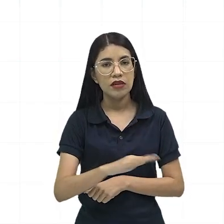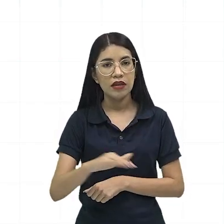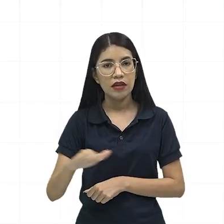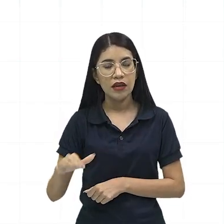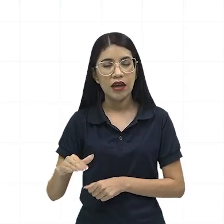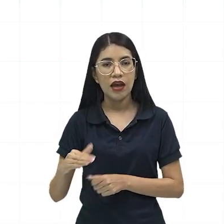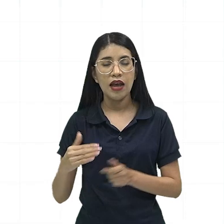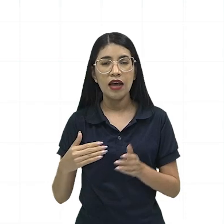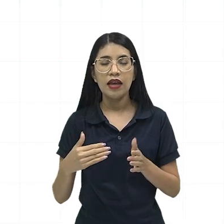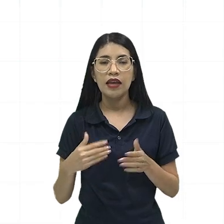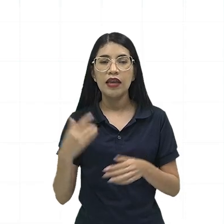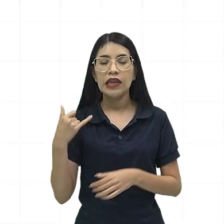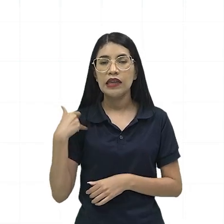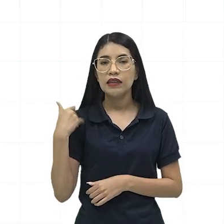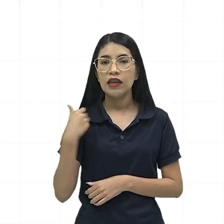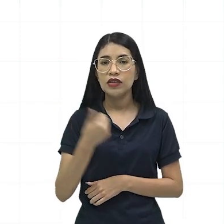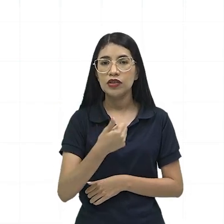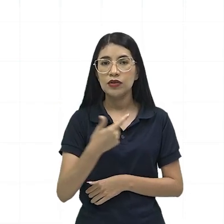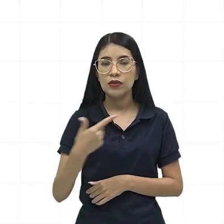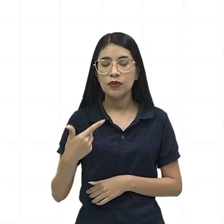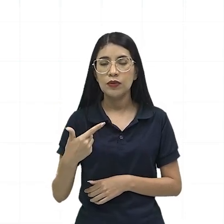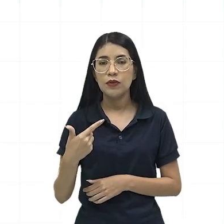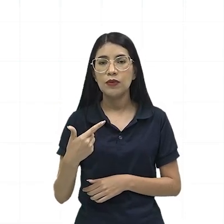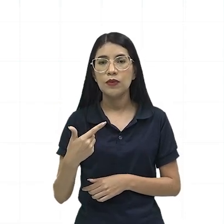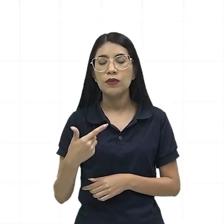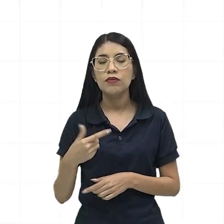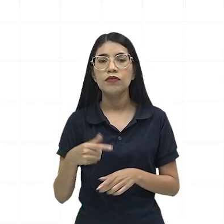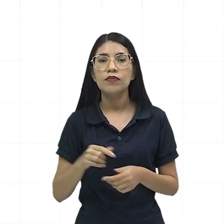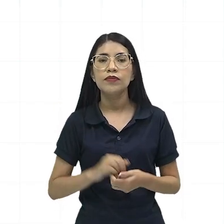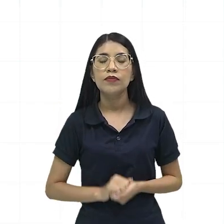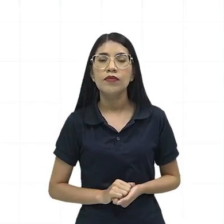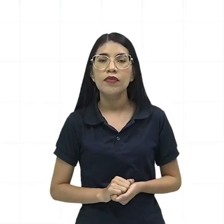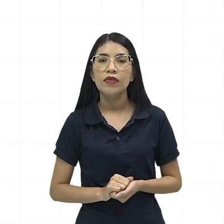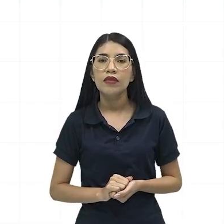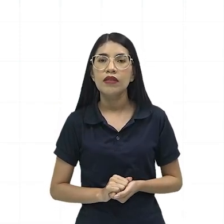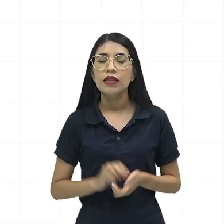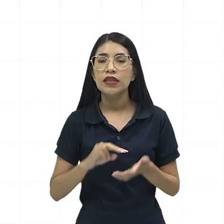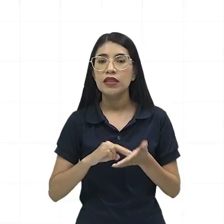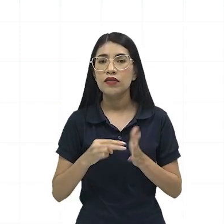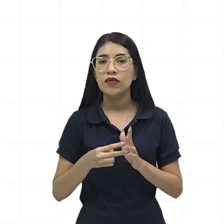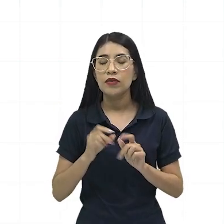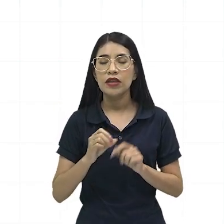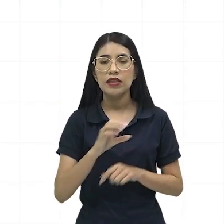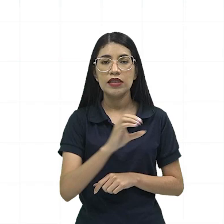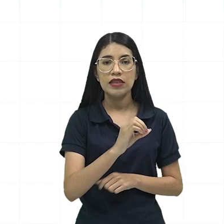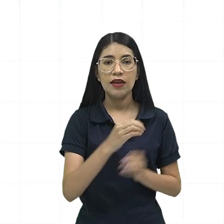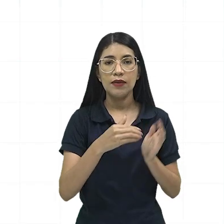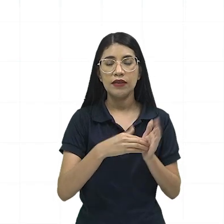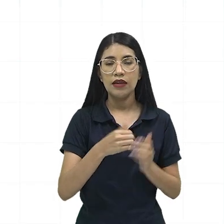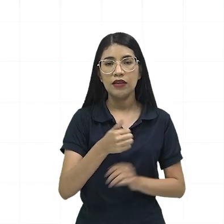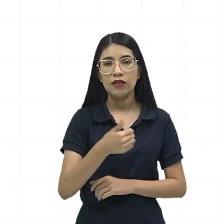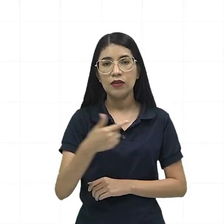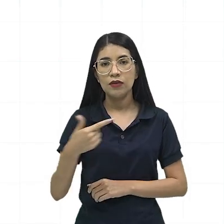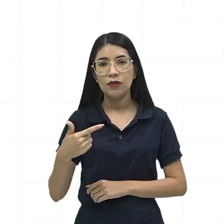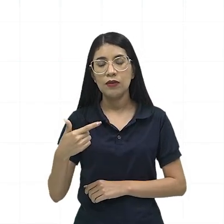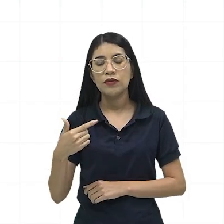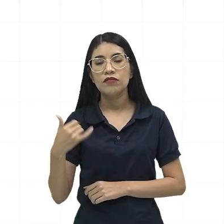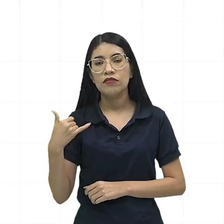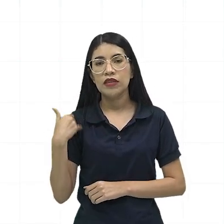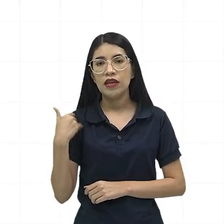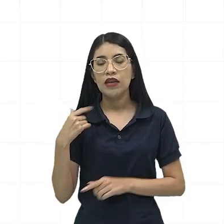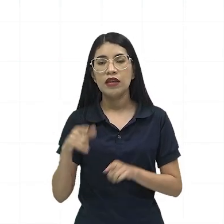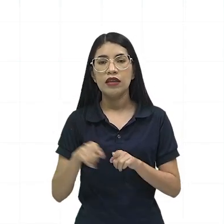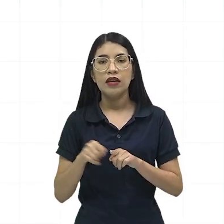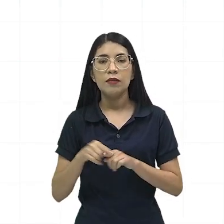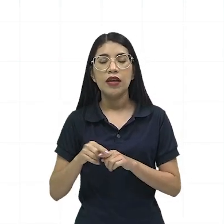crianças até 12 anos de idade, incompletos, né, ou seja, de 0 a 12 anos, e a todos os